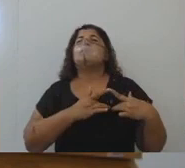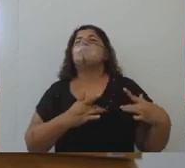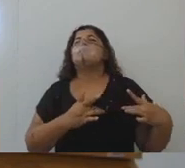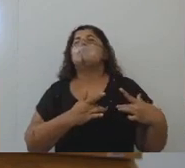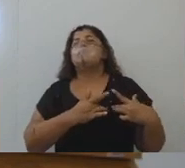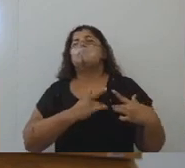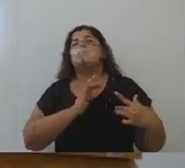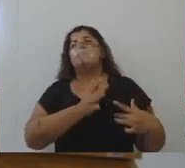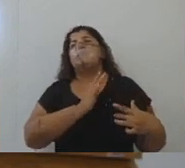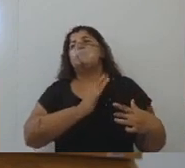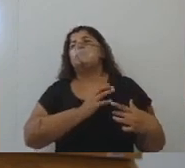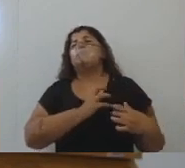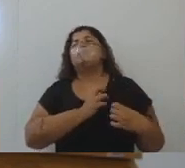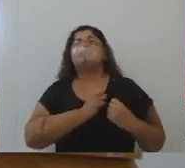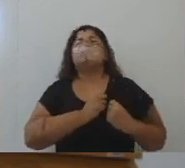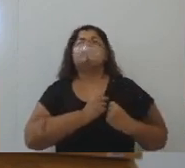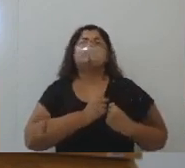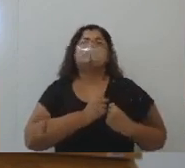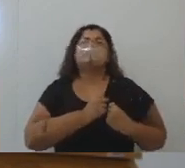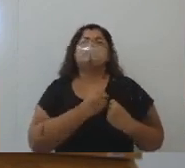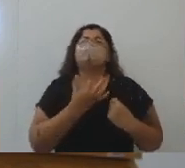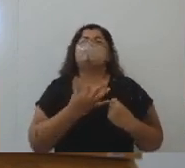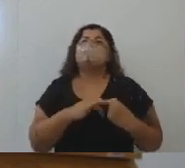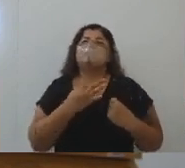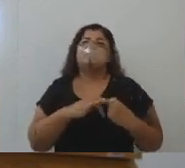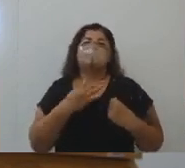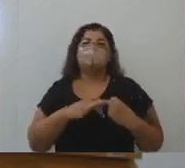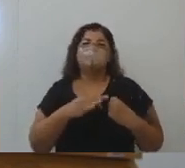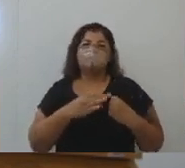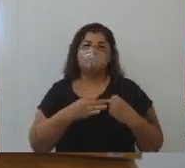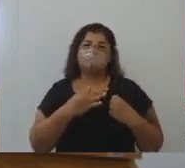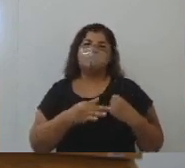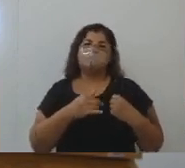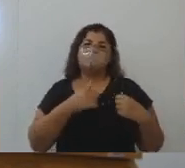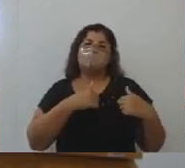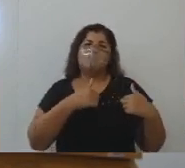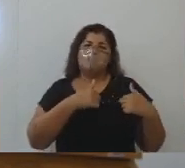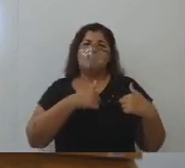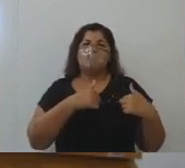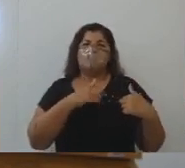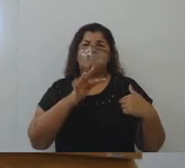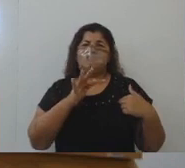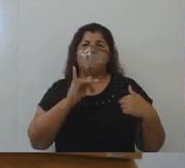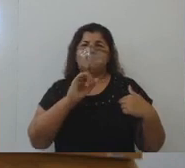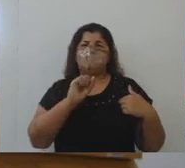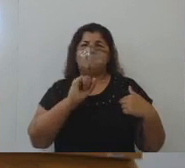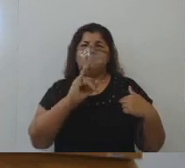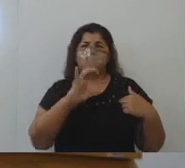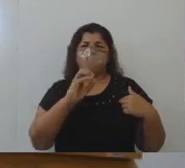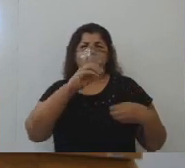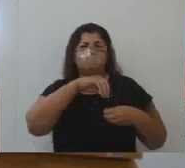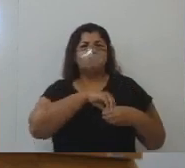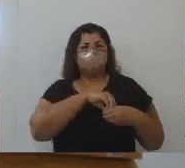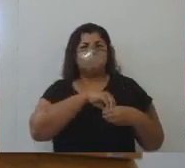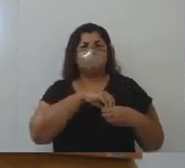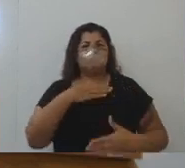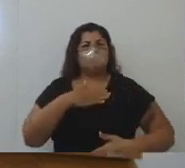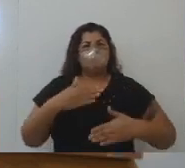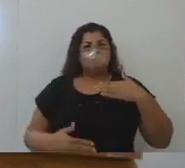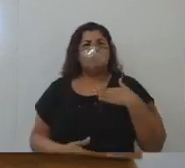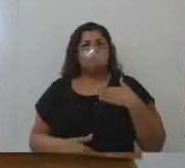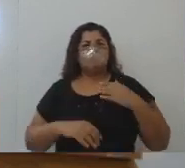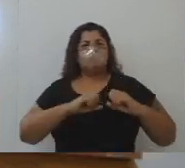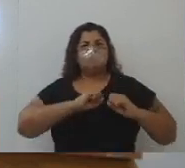gente diz que o nosso coração está partido, o coração é um elemento que ele é físico, né? Ele está dentro do nosso corpo, ele